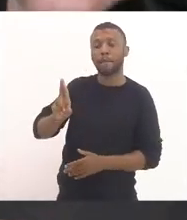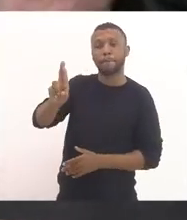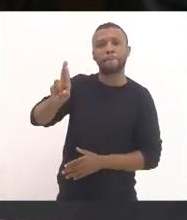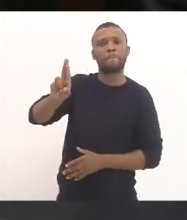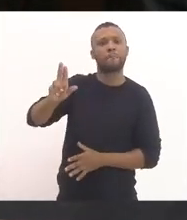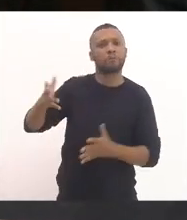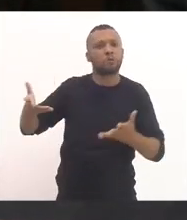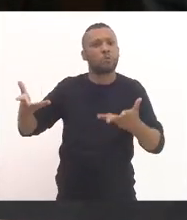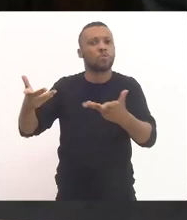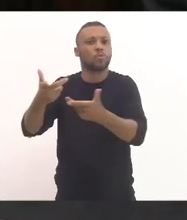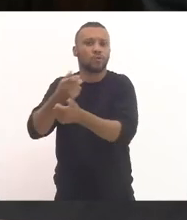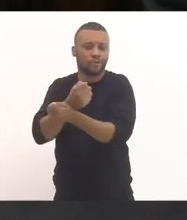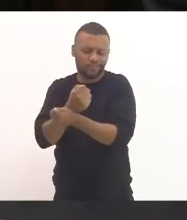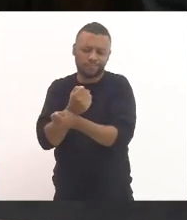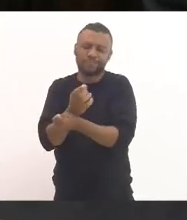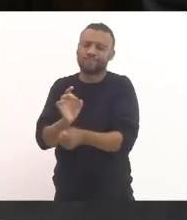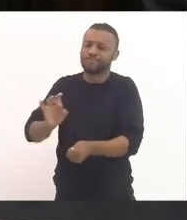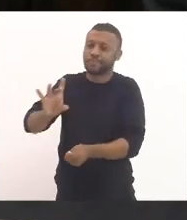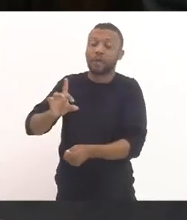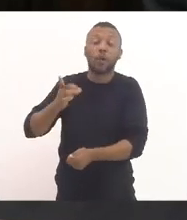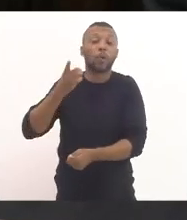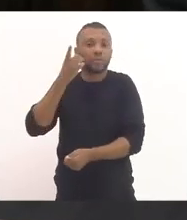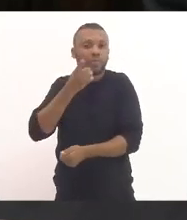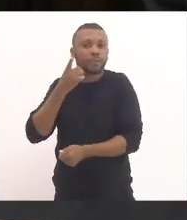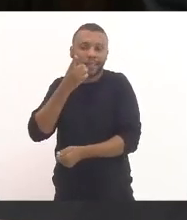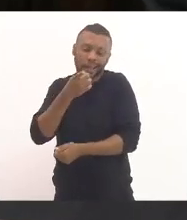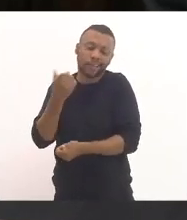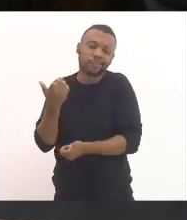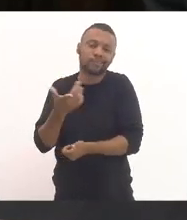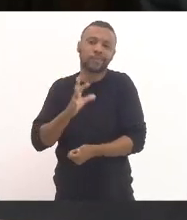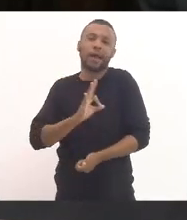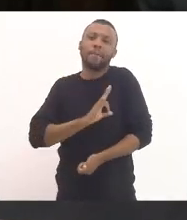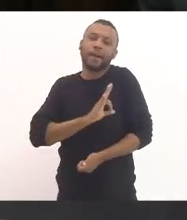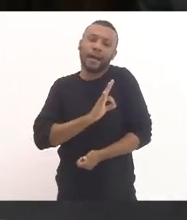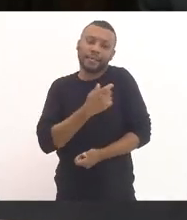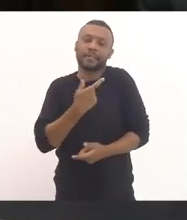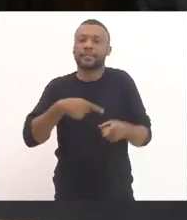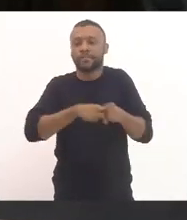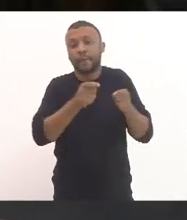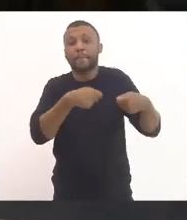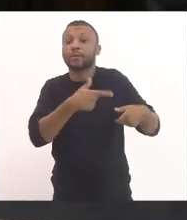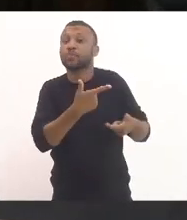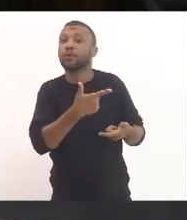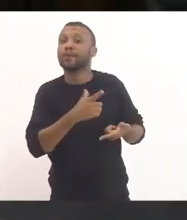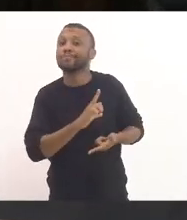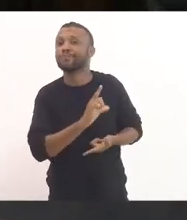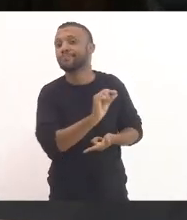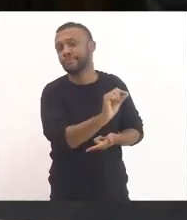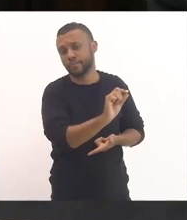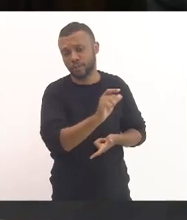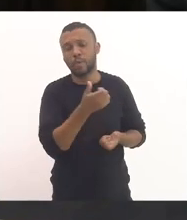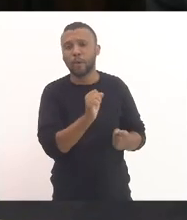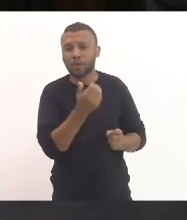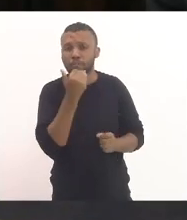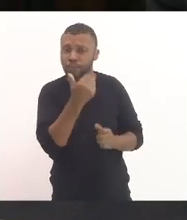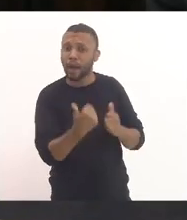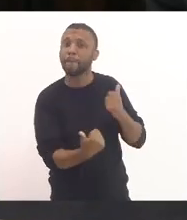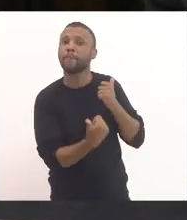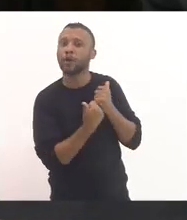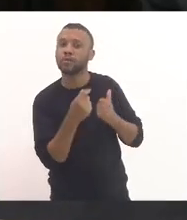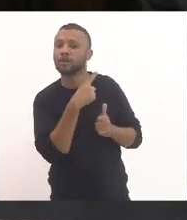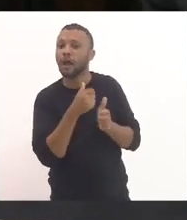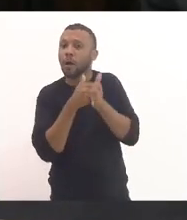Carlos Augusto Gualberto e a Doutora Marta que deve se ausentar e e vocês podem encontrar também para nosso gabinete lá que a gente está acompanhando